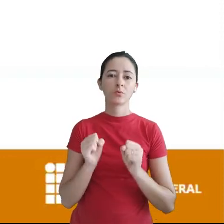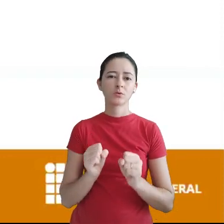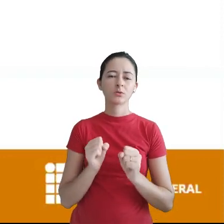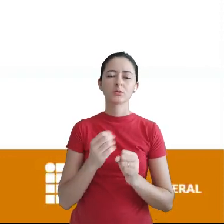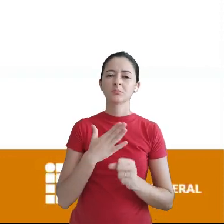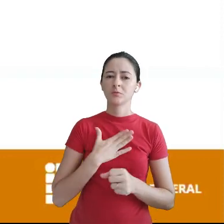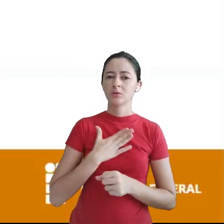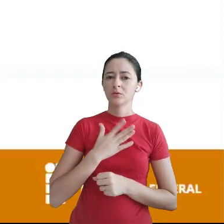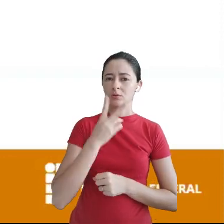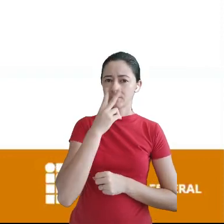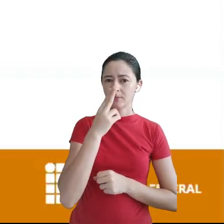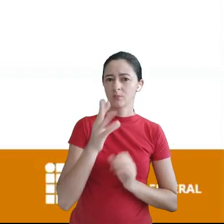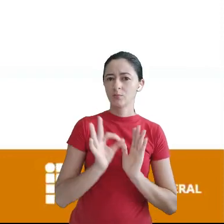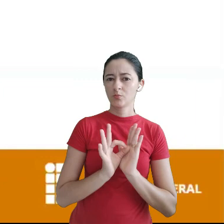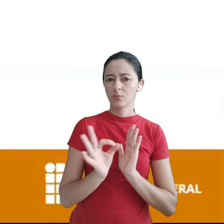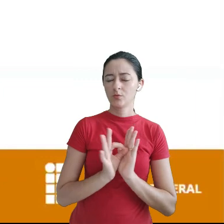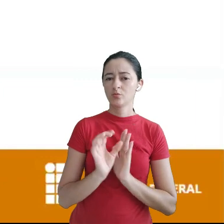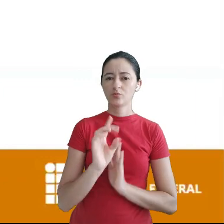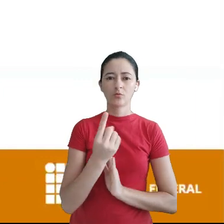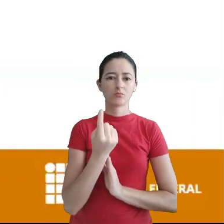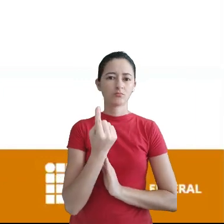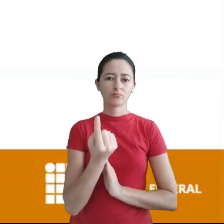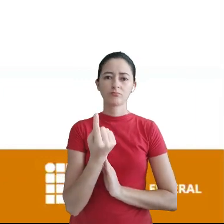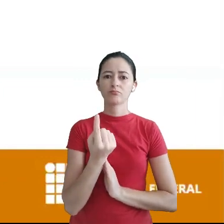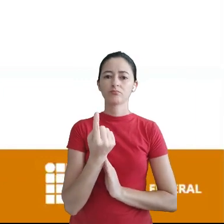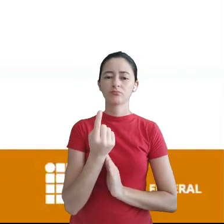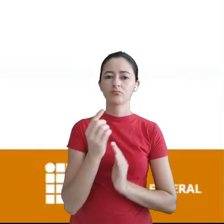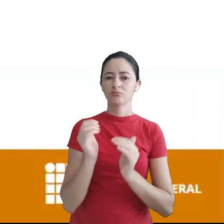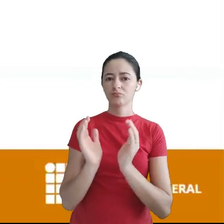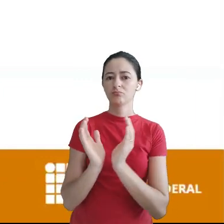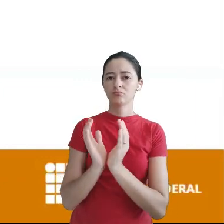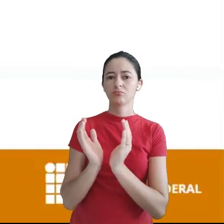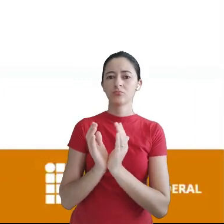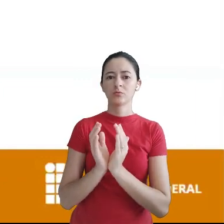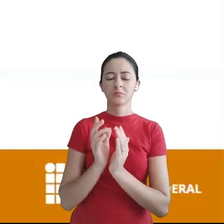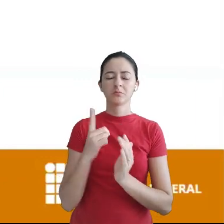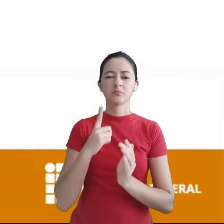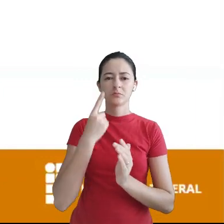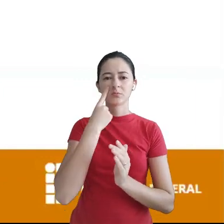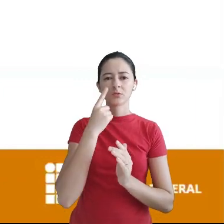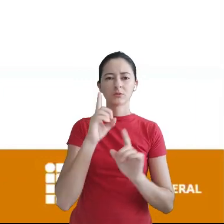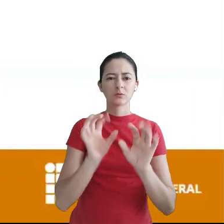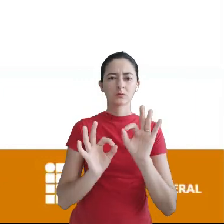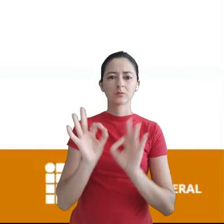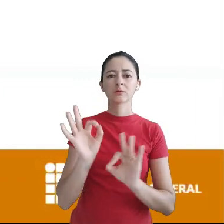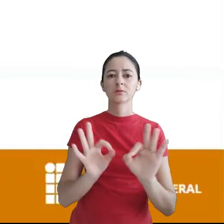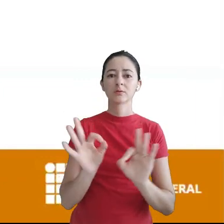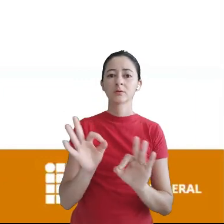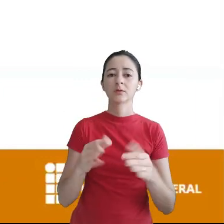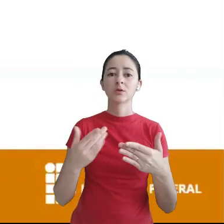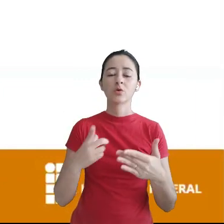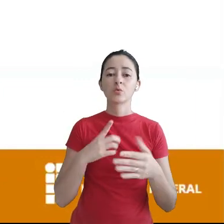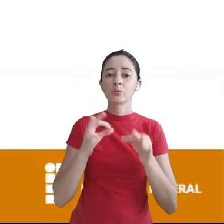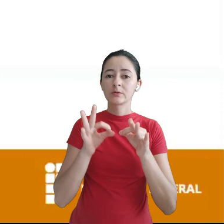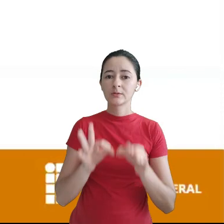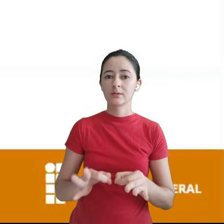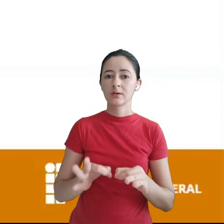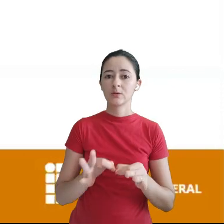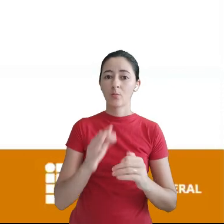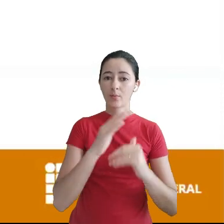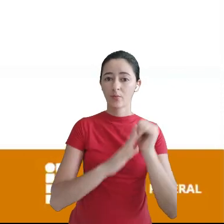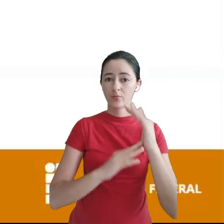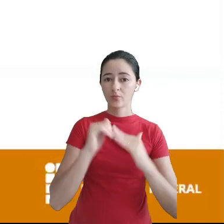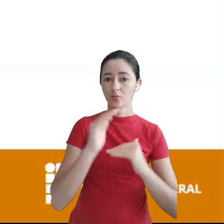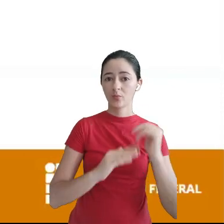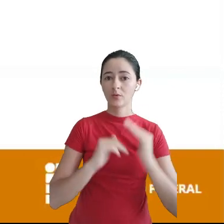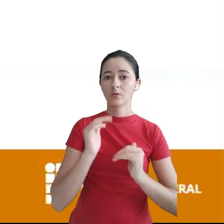Ou, na verdade, eu acho que ele deveria estar relacionado somente a um time. Na hora que eu fiz esse diagrama aqui, ficou meio estranho. Então, o certo é que seria